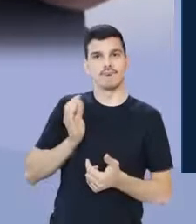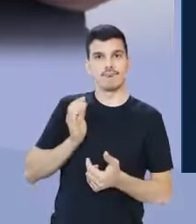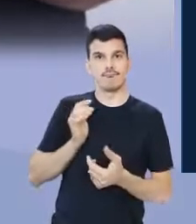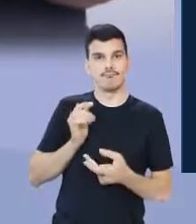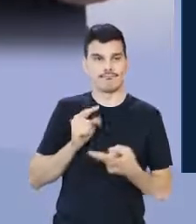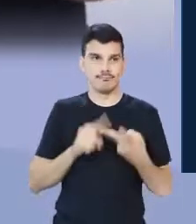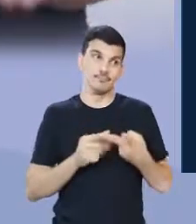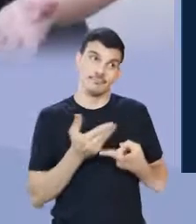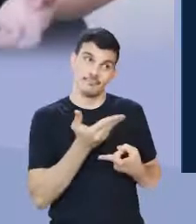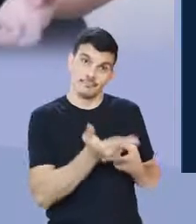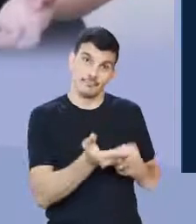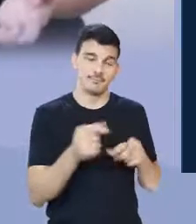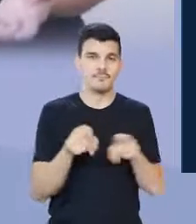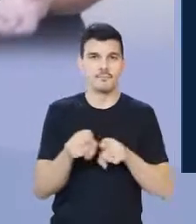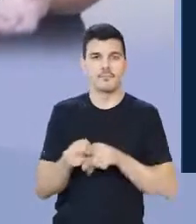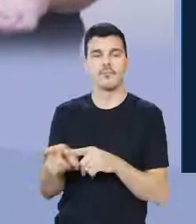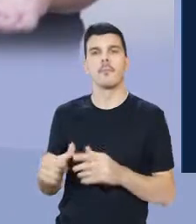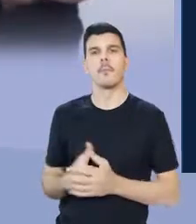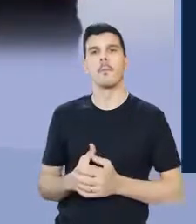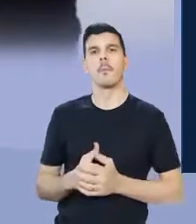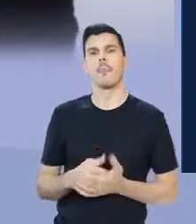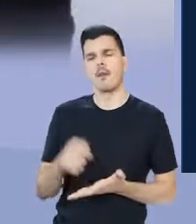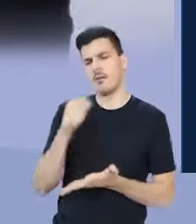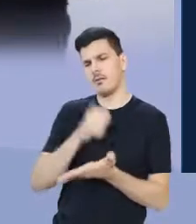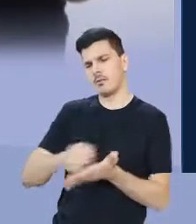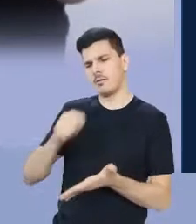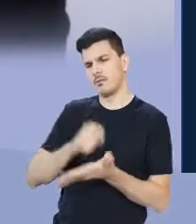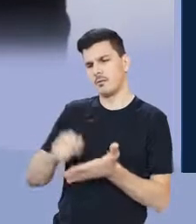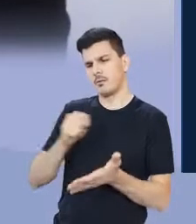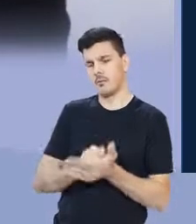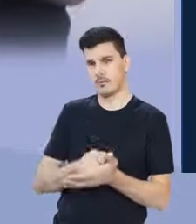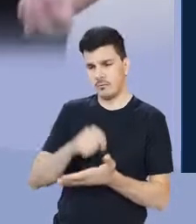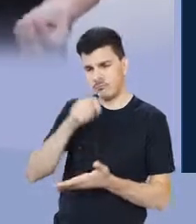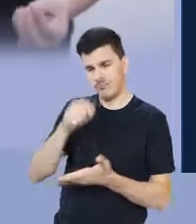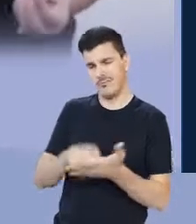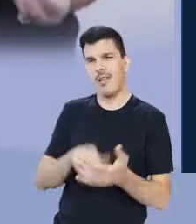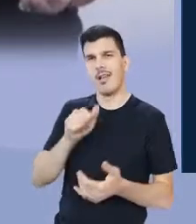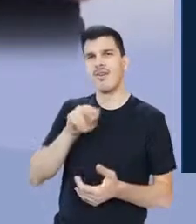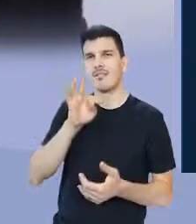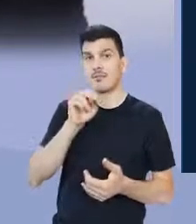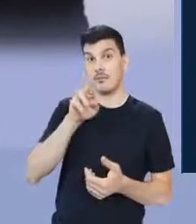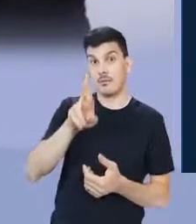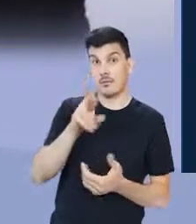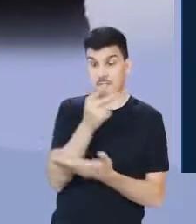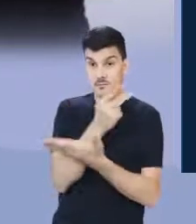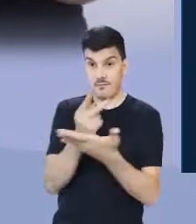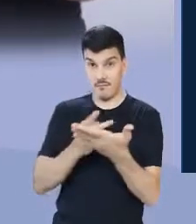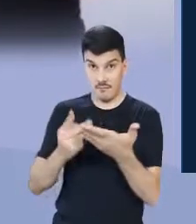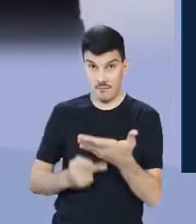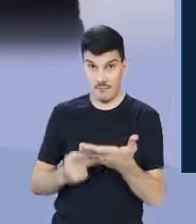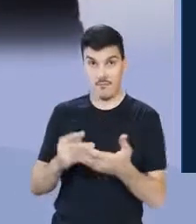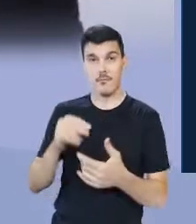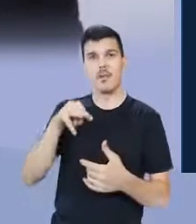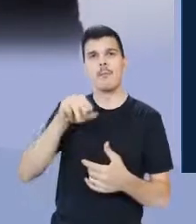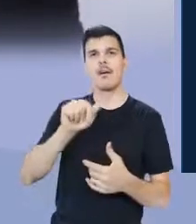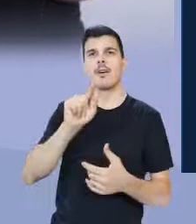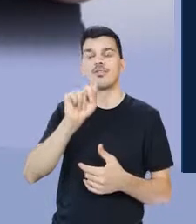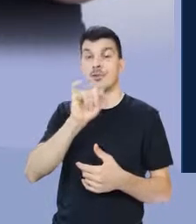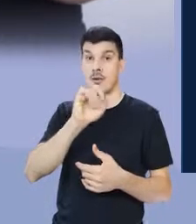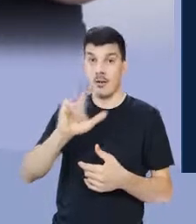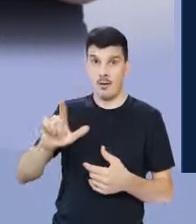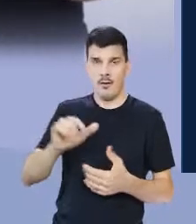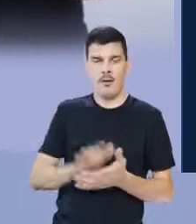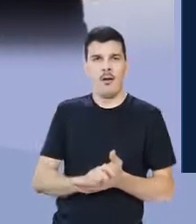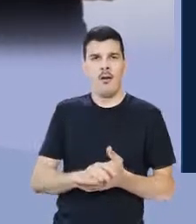si mesma e para o autor. Esse artista, esse autor, esse poeta